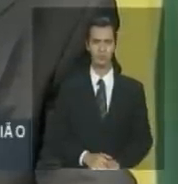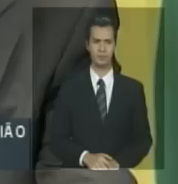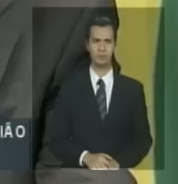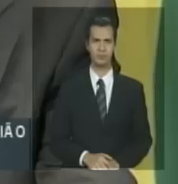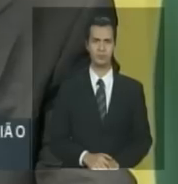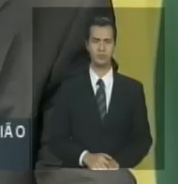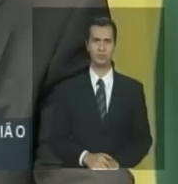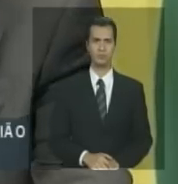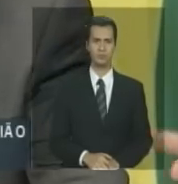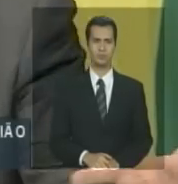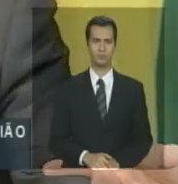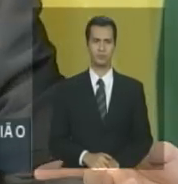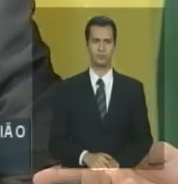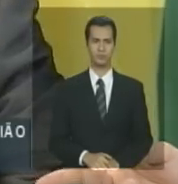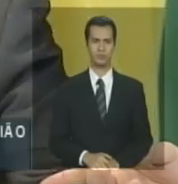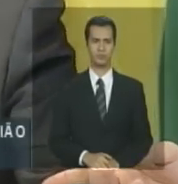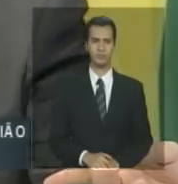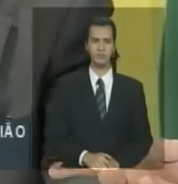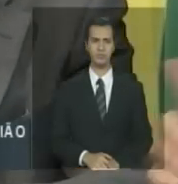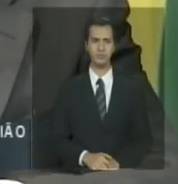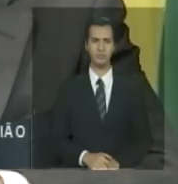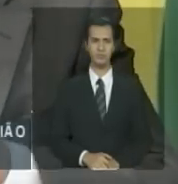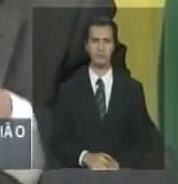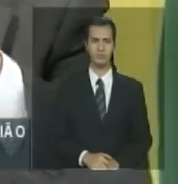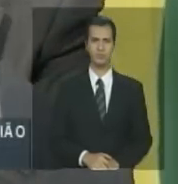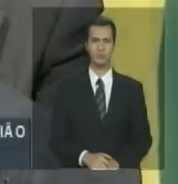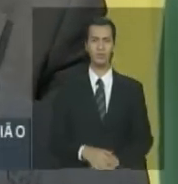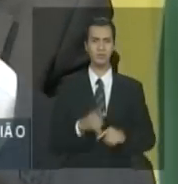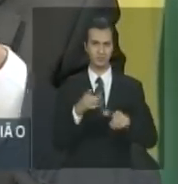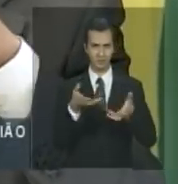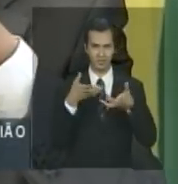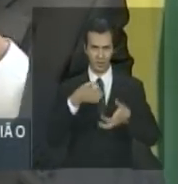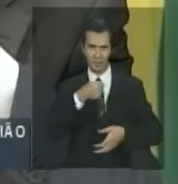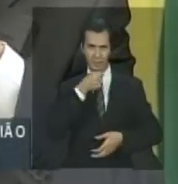Sem áudio? Quer que eu fale sem áudio?